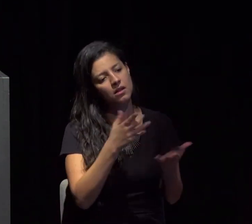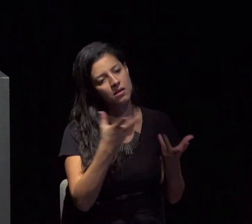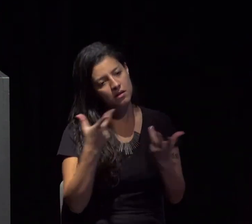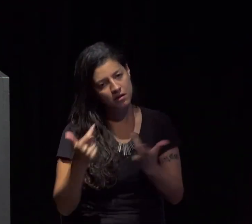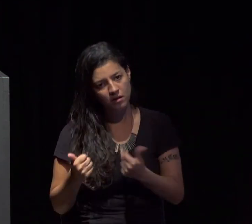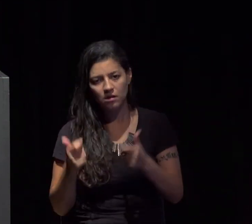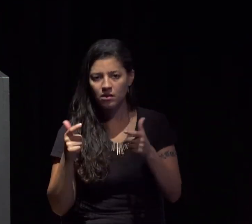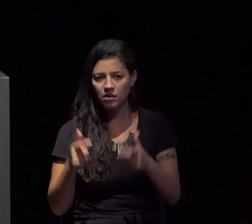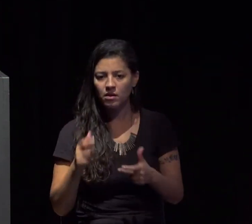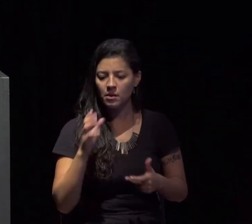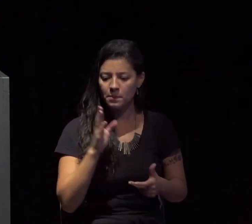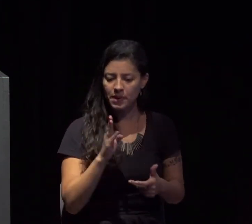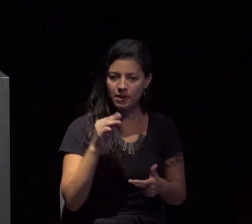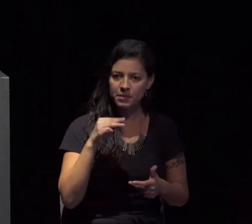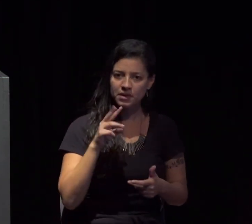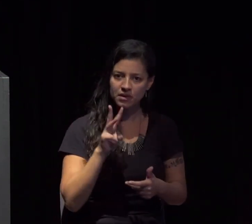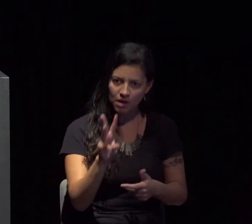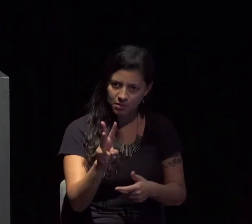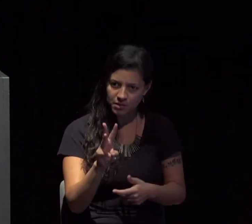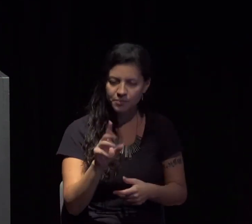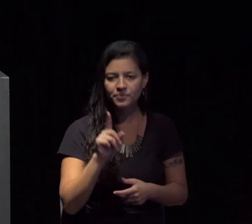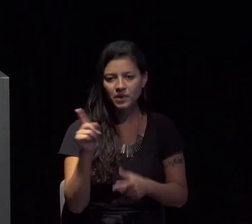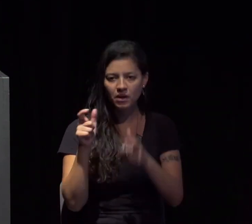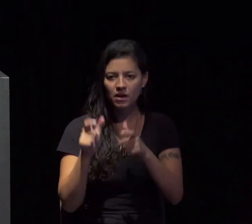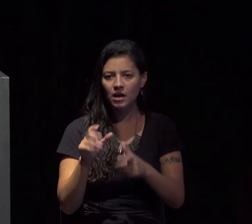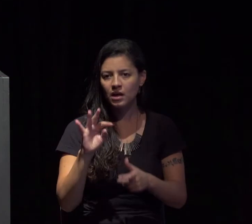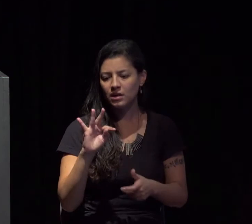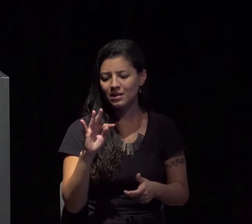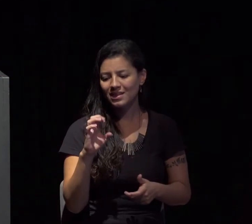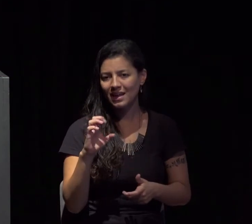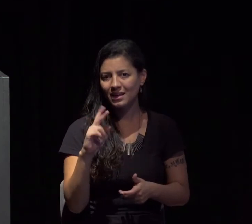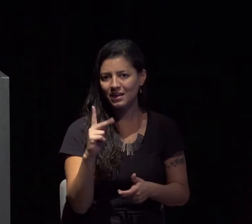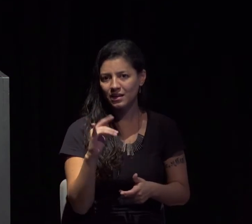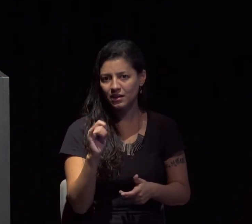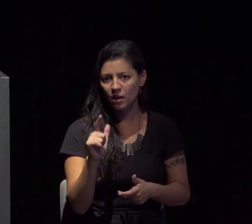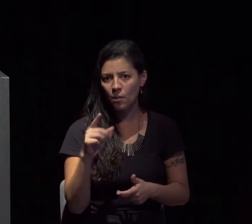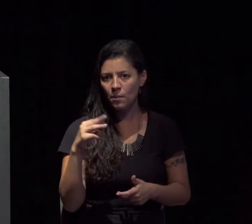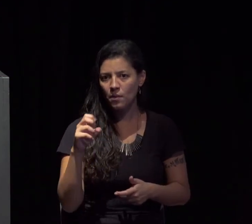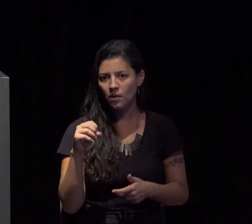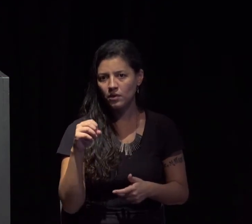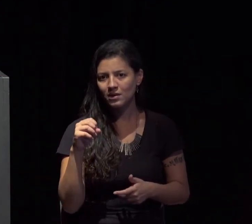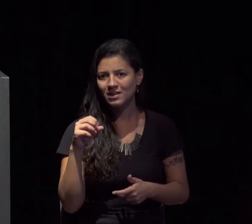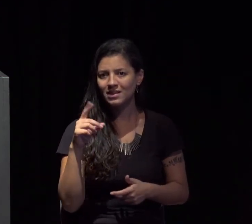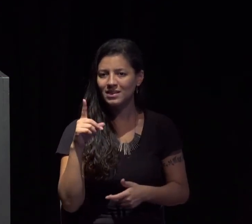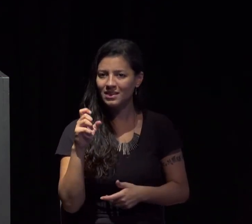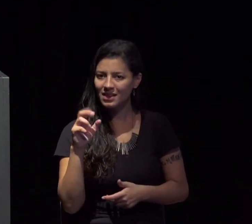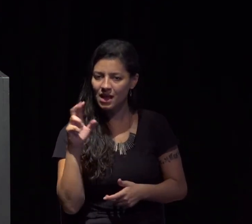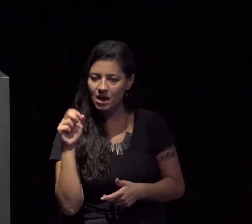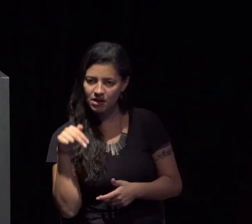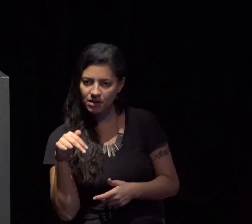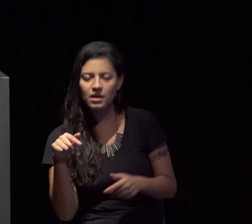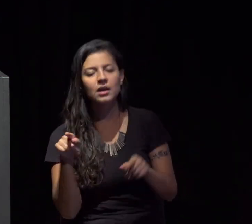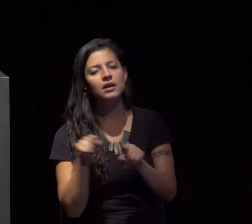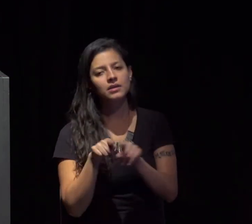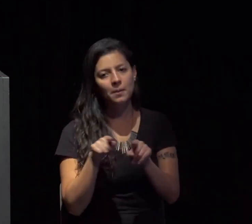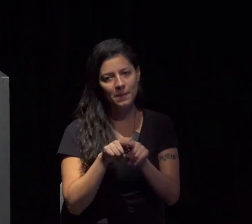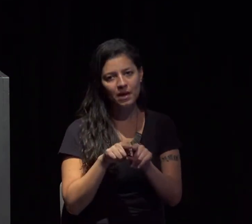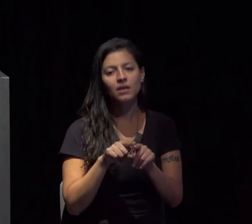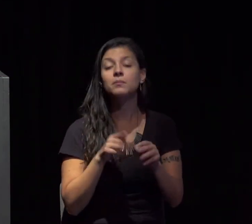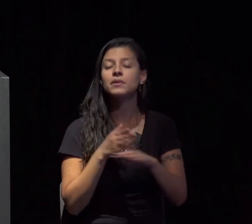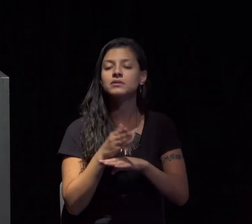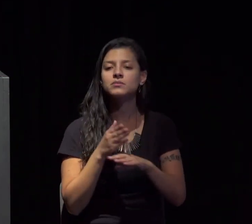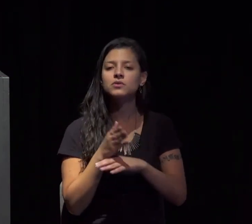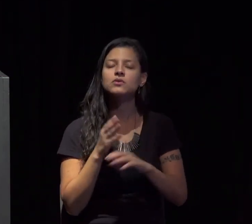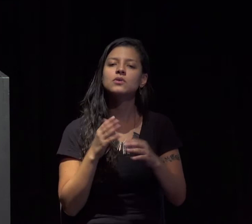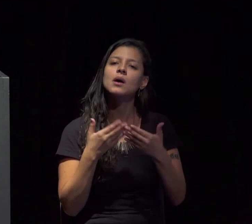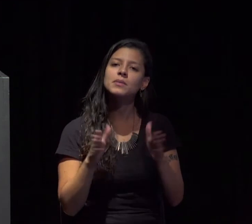da BMW Tate Live Series, na Tate Modern, em 2014, e diretora artística da Tide by Side, cerimônia de abertura do Faena Forum em